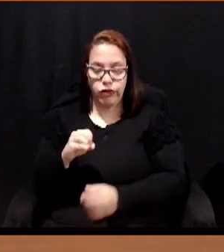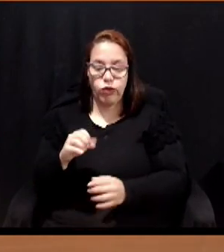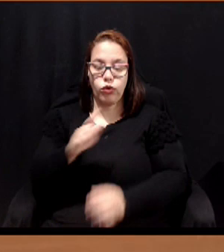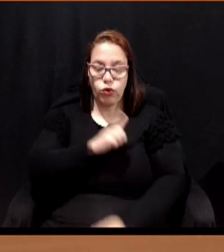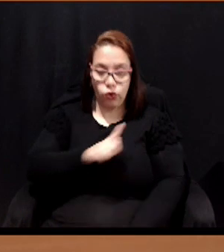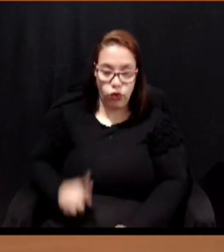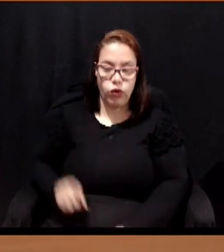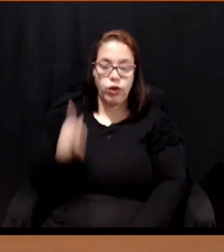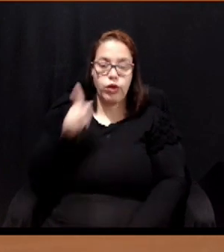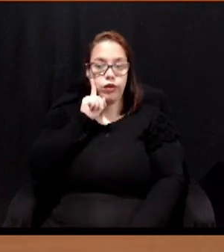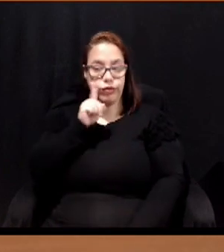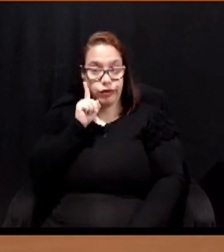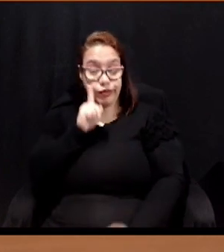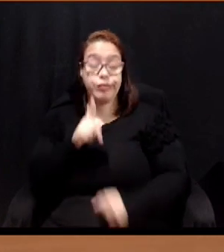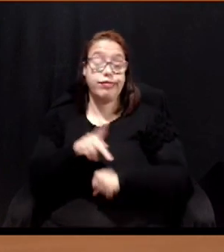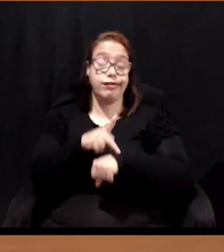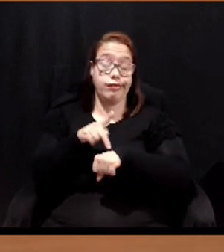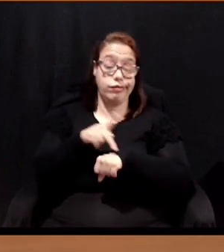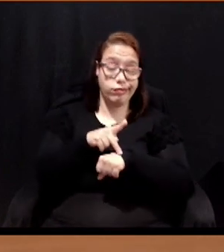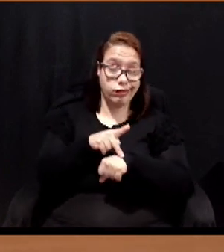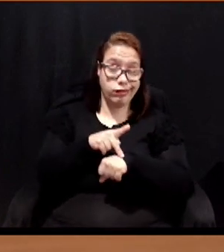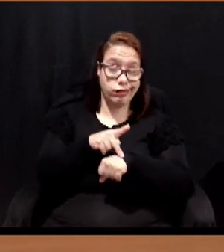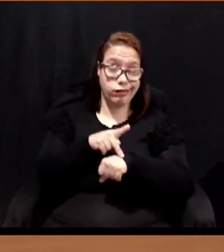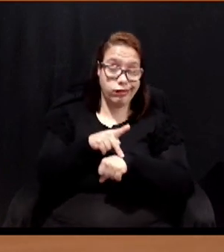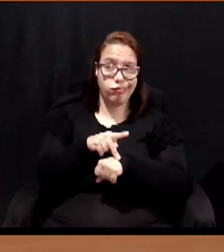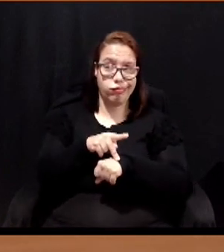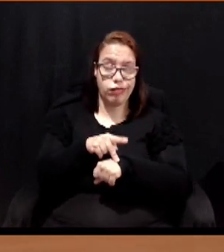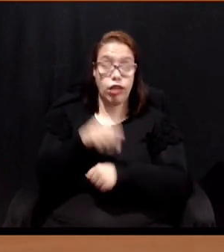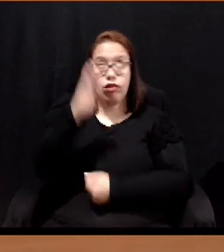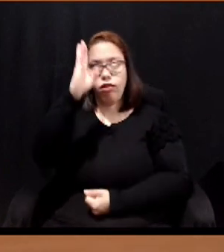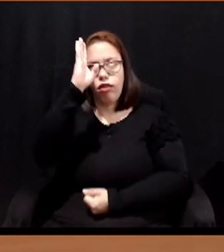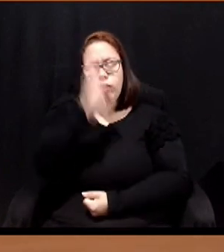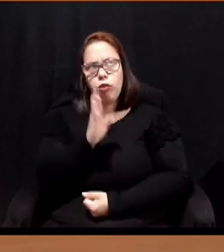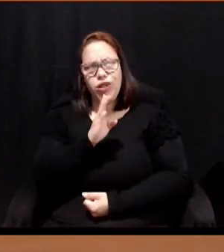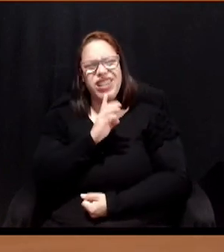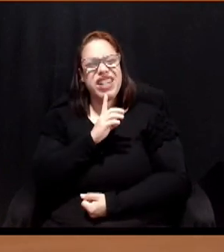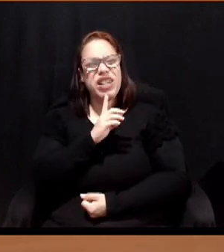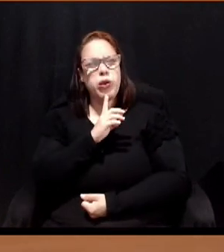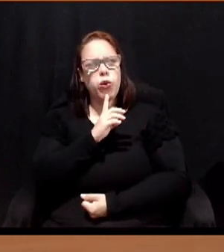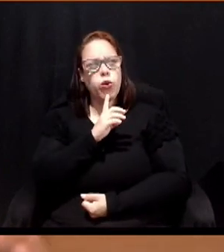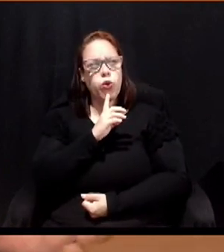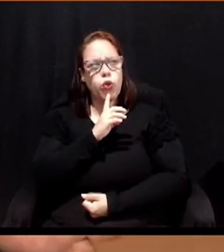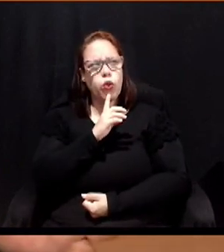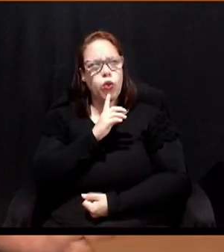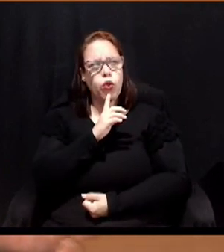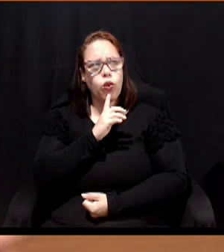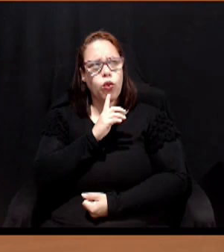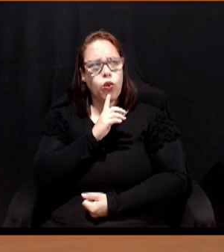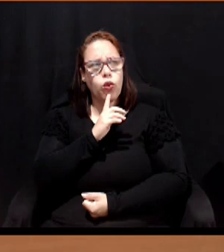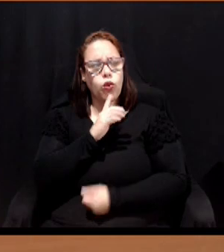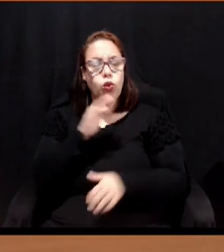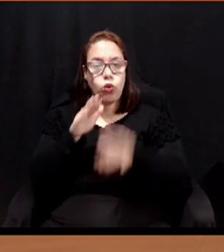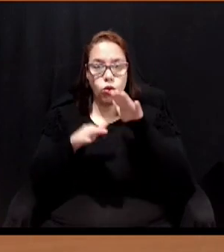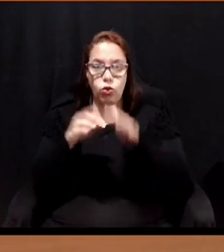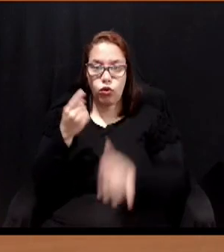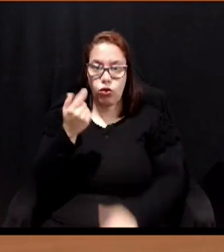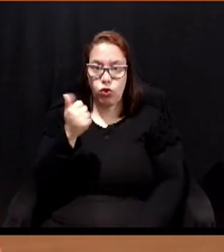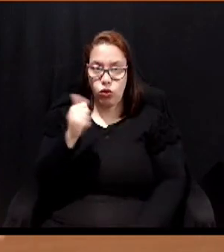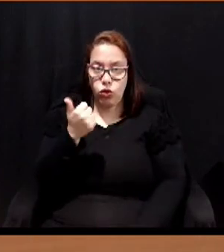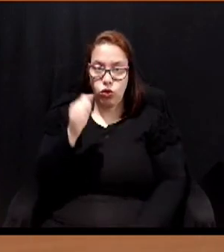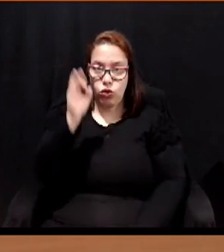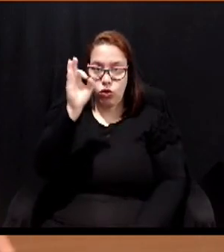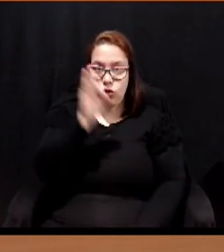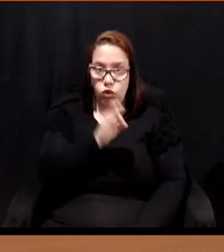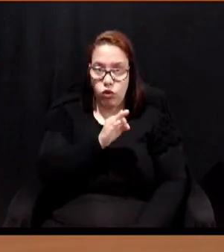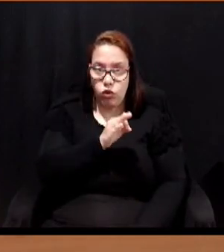Eu acho que, em termos de Brasil, se manteve aqueles 11% aqui, 11%